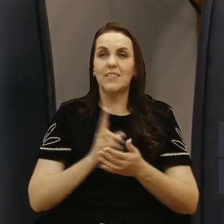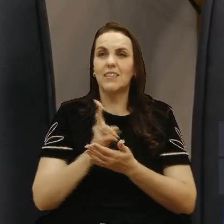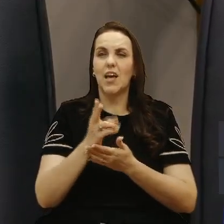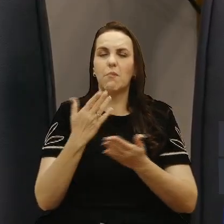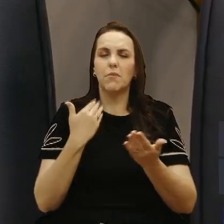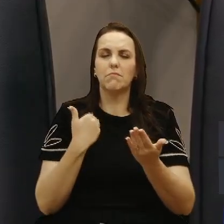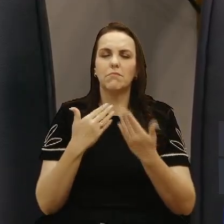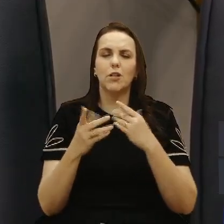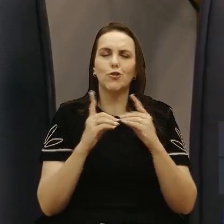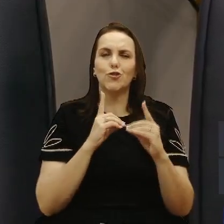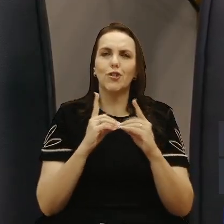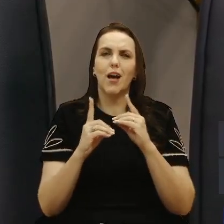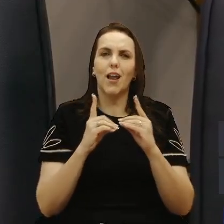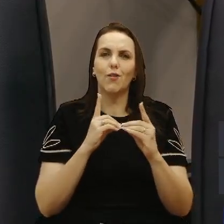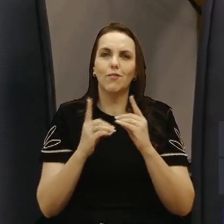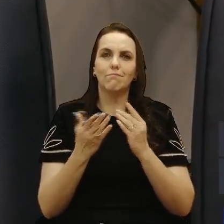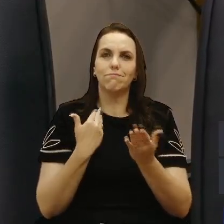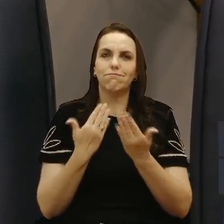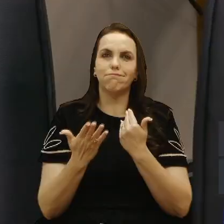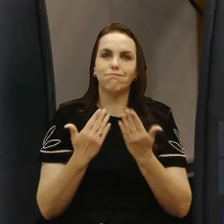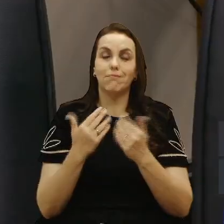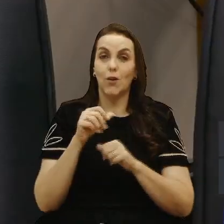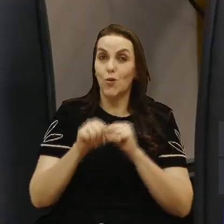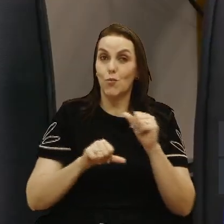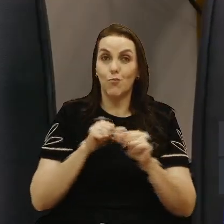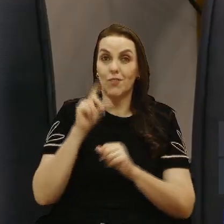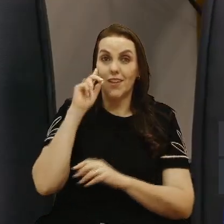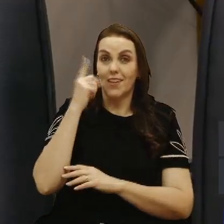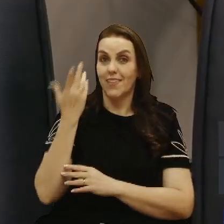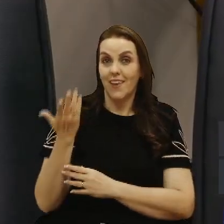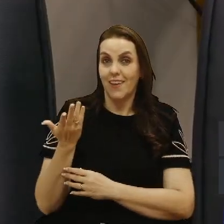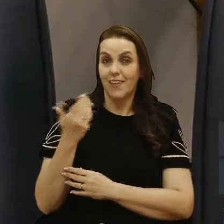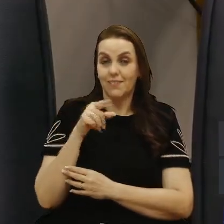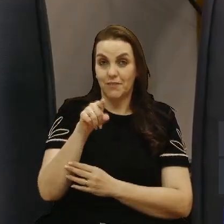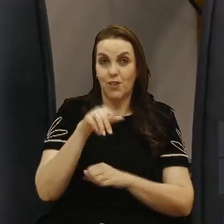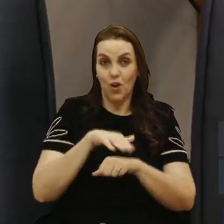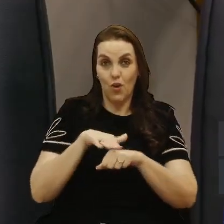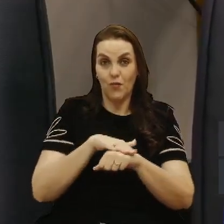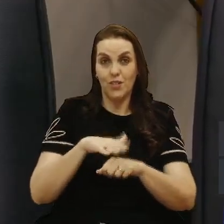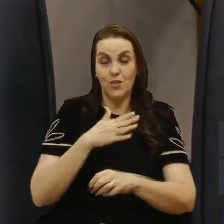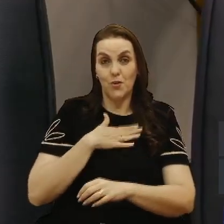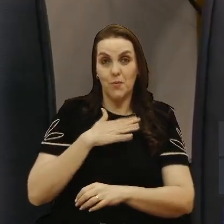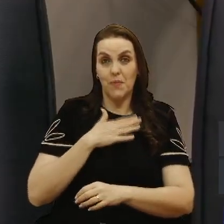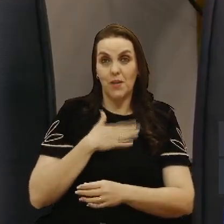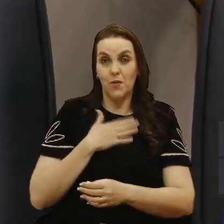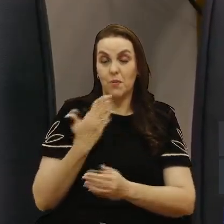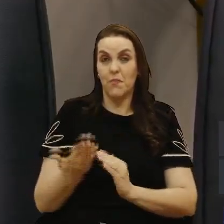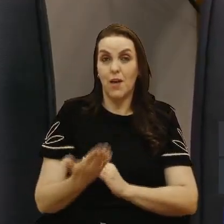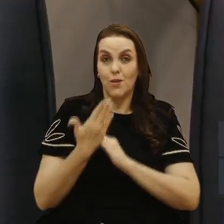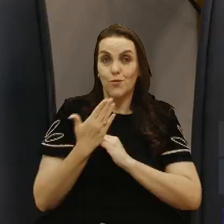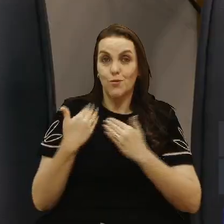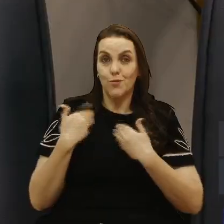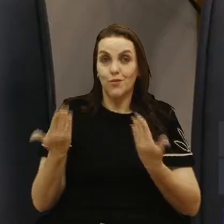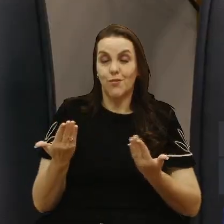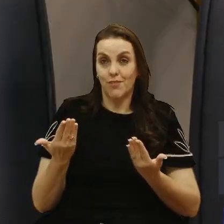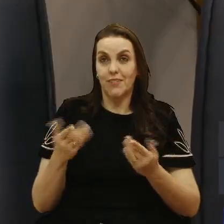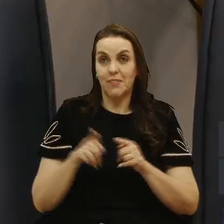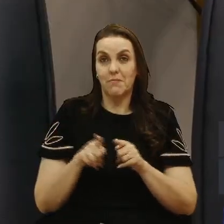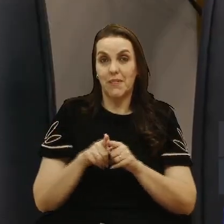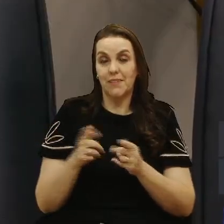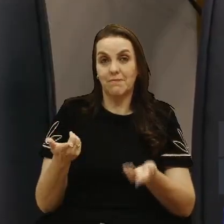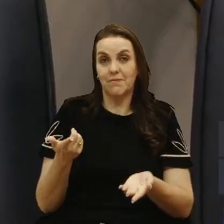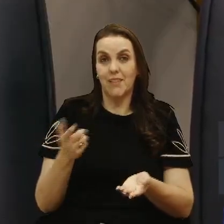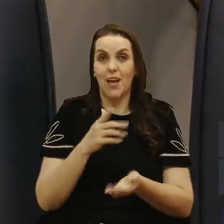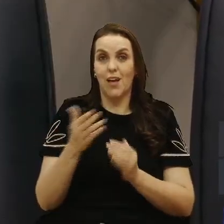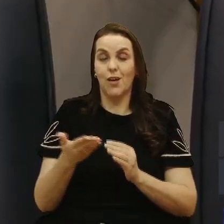né? Eu já mudei ideias aqui que o senhor conversou comigo e eu vim mudar, né? Ajudou, às vezes, o governo indiretamente, porque a